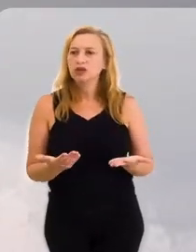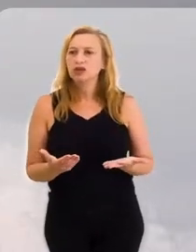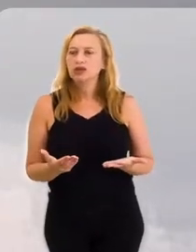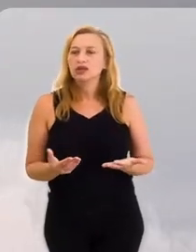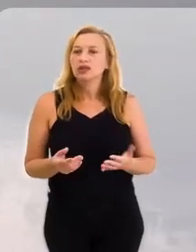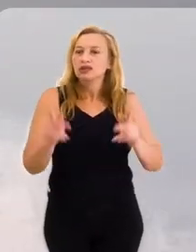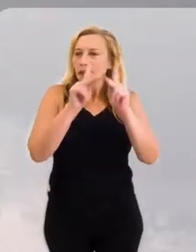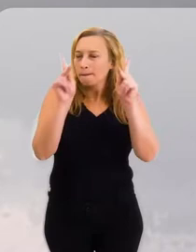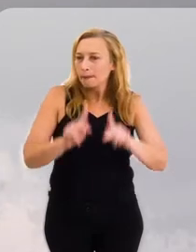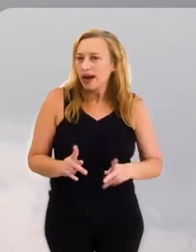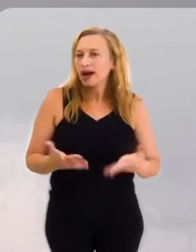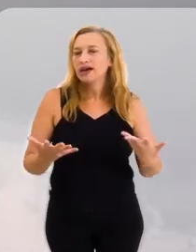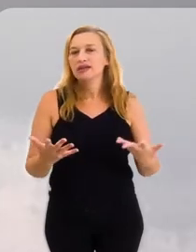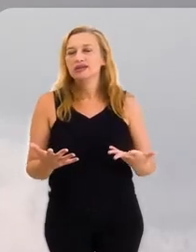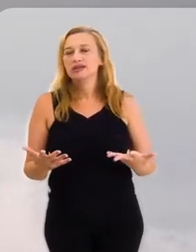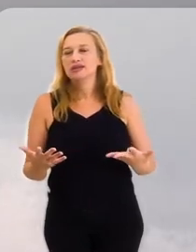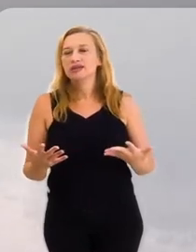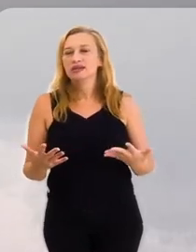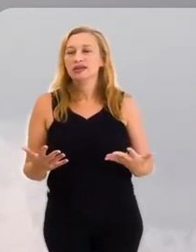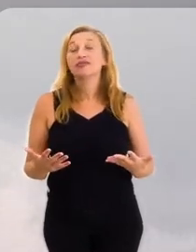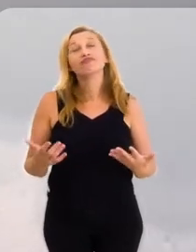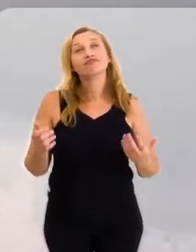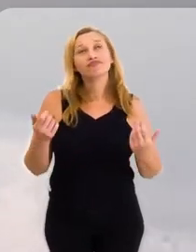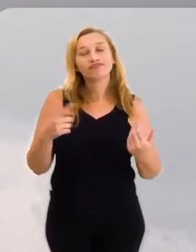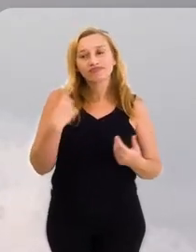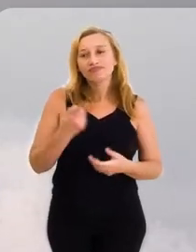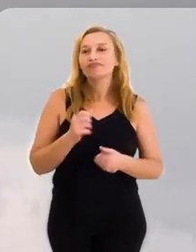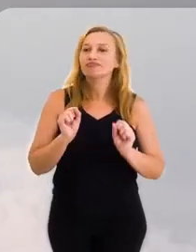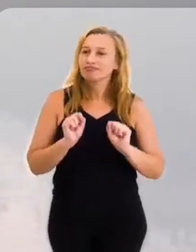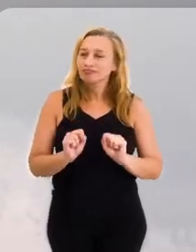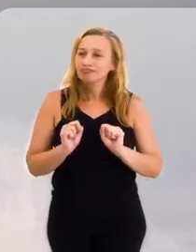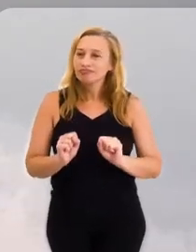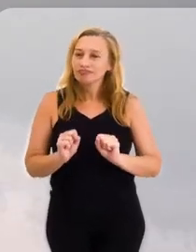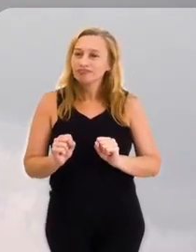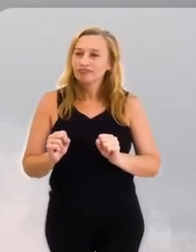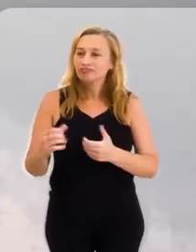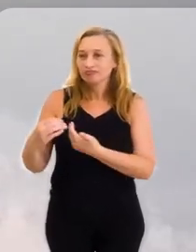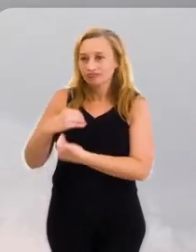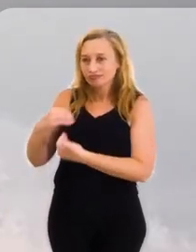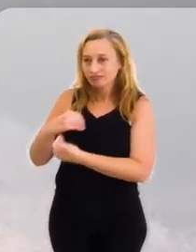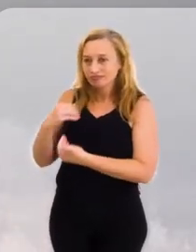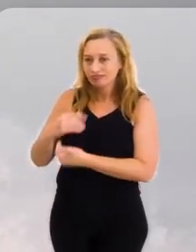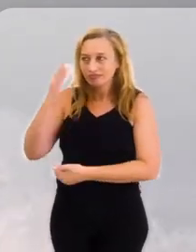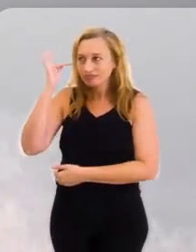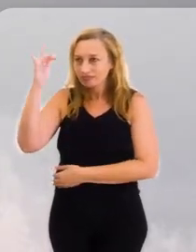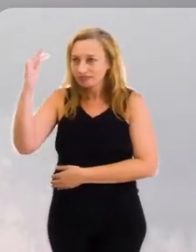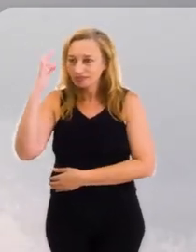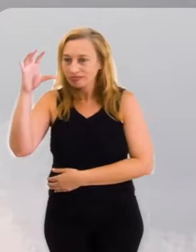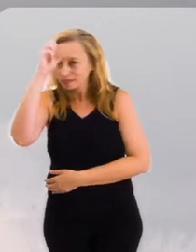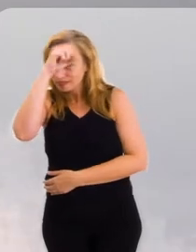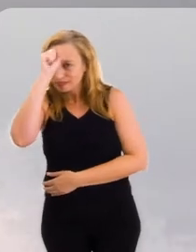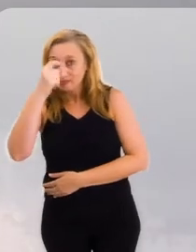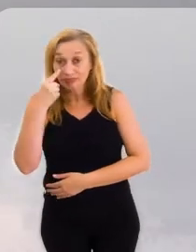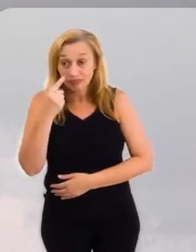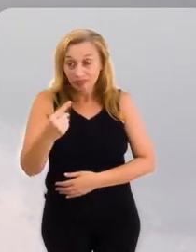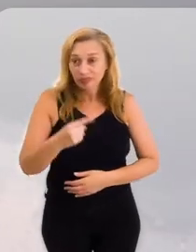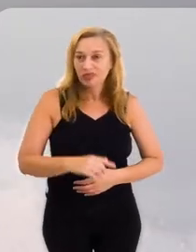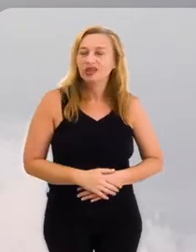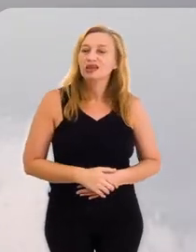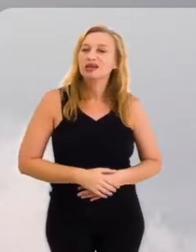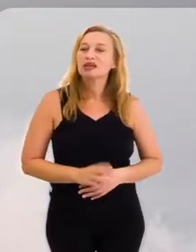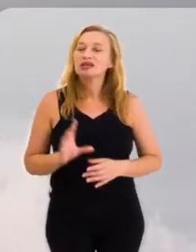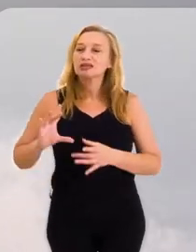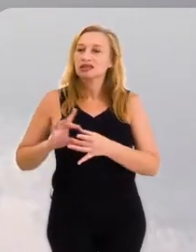crescimento de paz de serenidade o que a gente pode através de um orientação filosófica aprender a ser